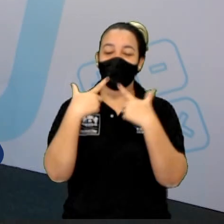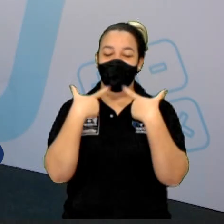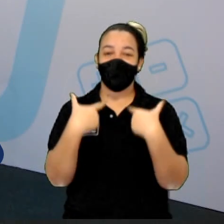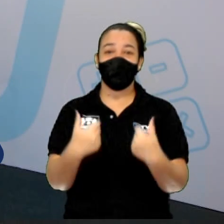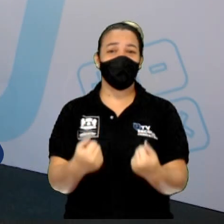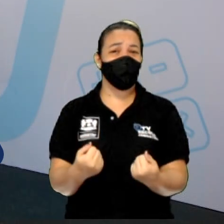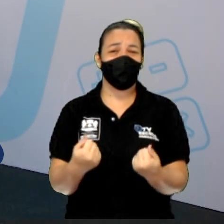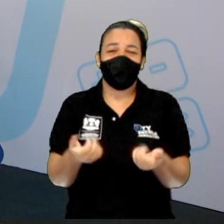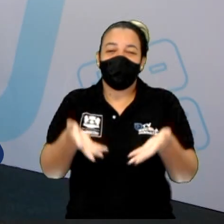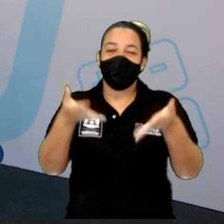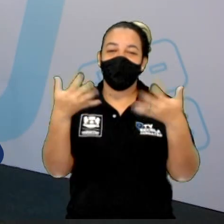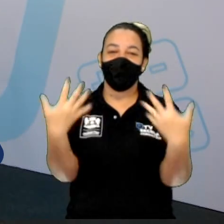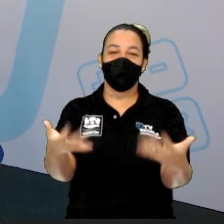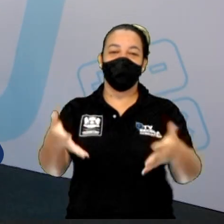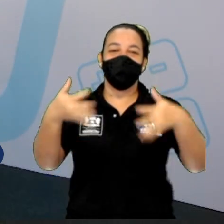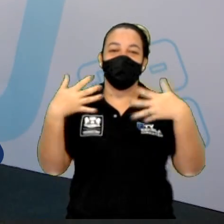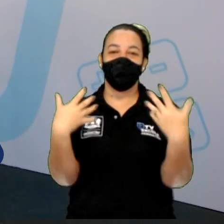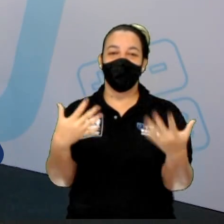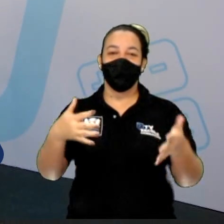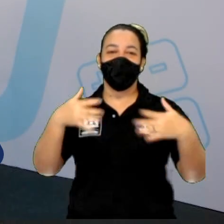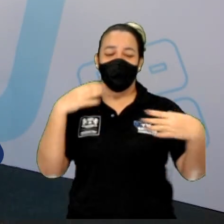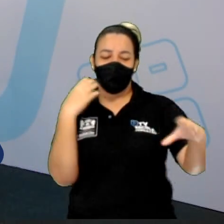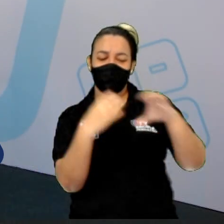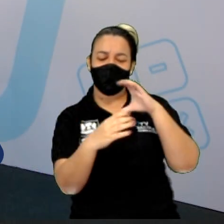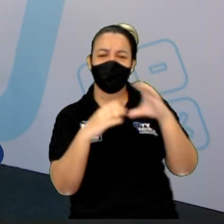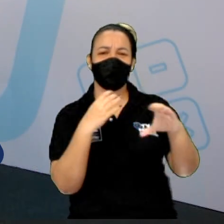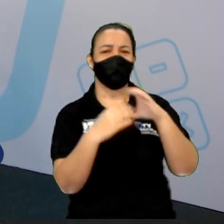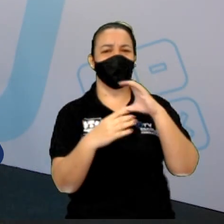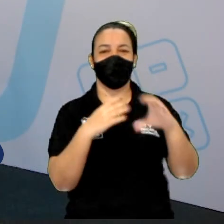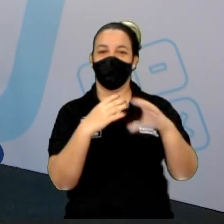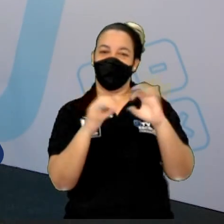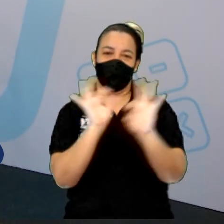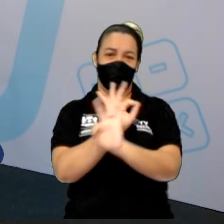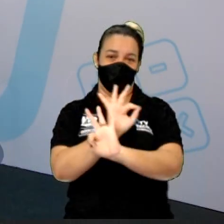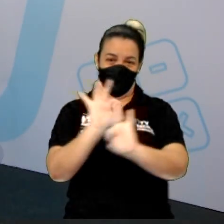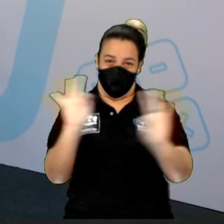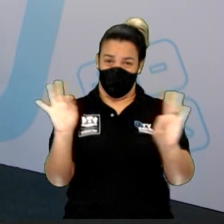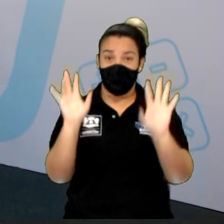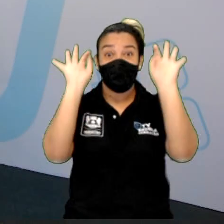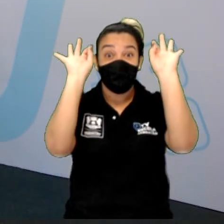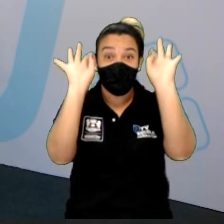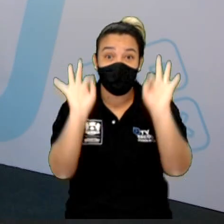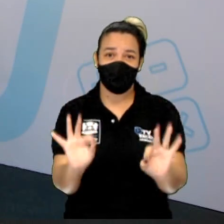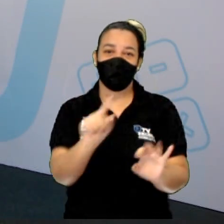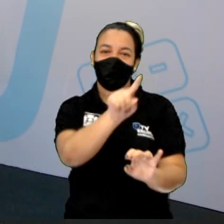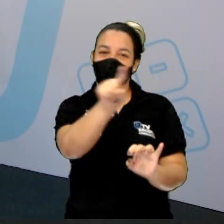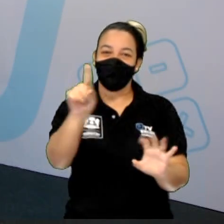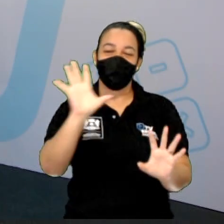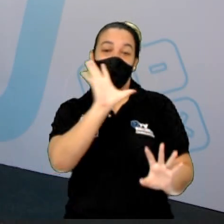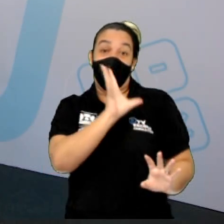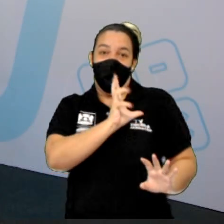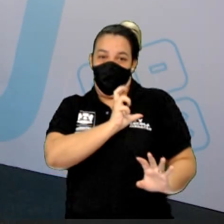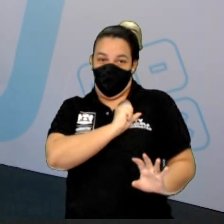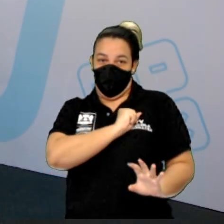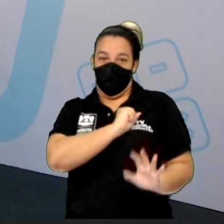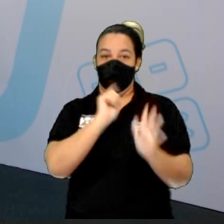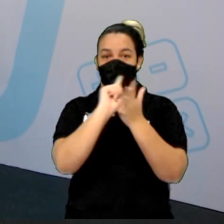leve, há uma interação com o leitor, e eu tenho certeza que vocês vão amar esse